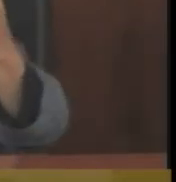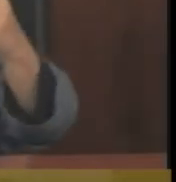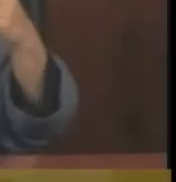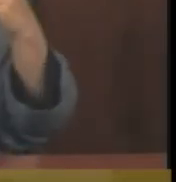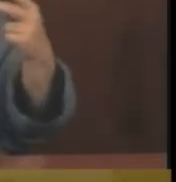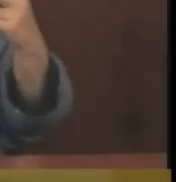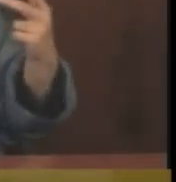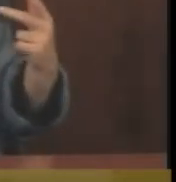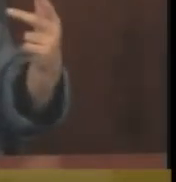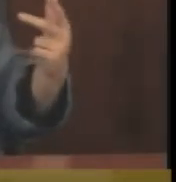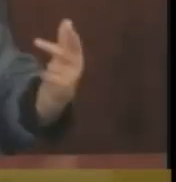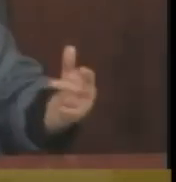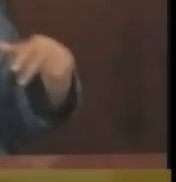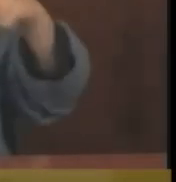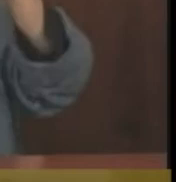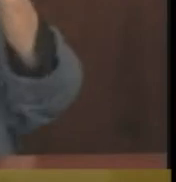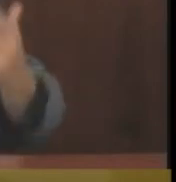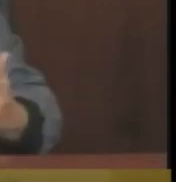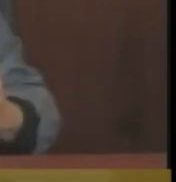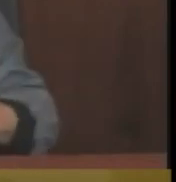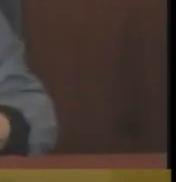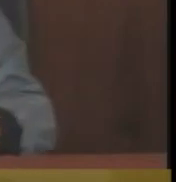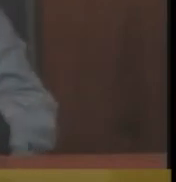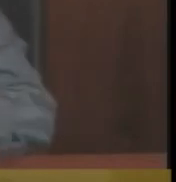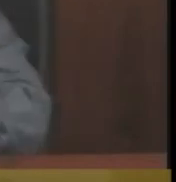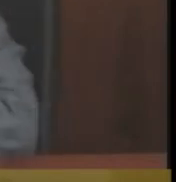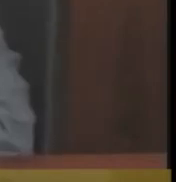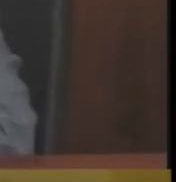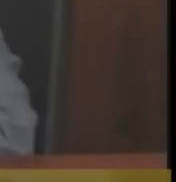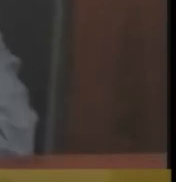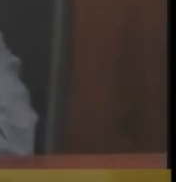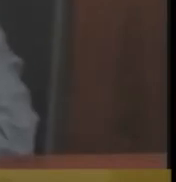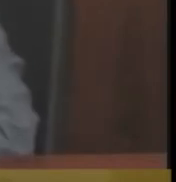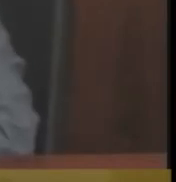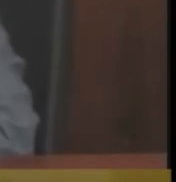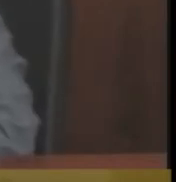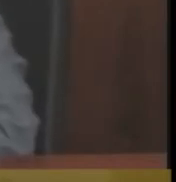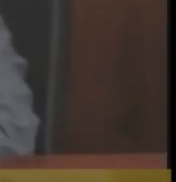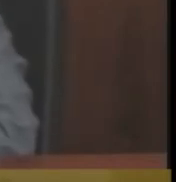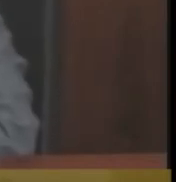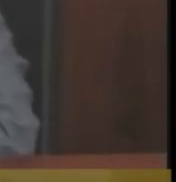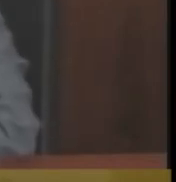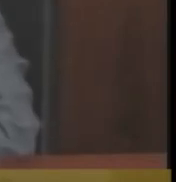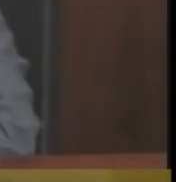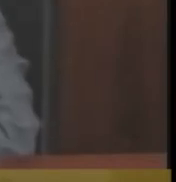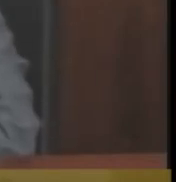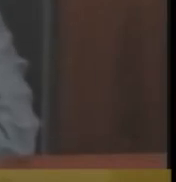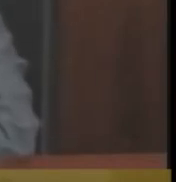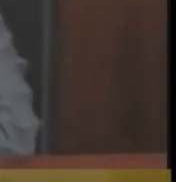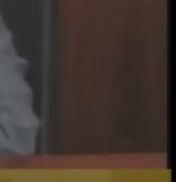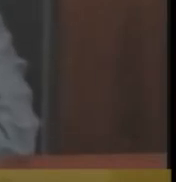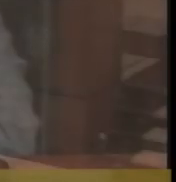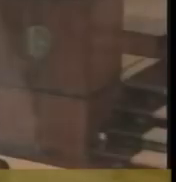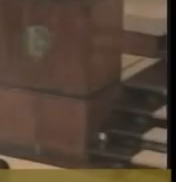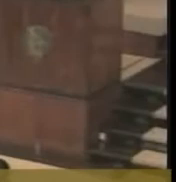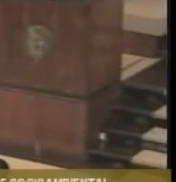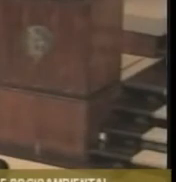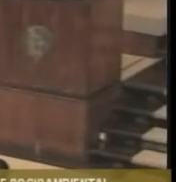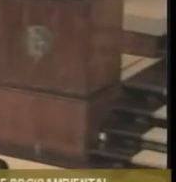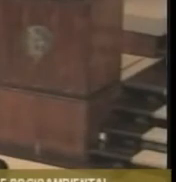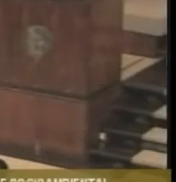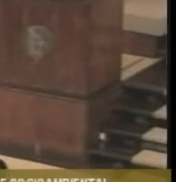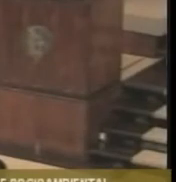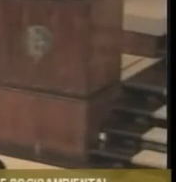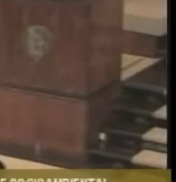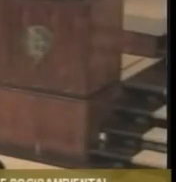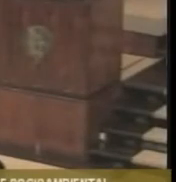Um país que, concretamente, dentro dos seus vários Brasis, busca isso e está construindo isso com a sociedade brasileira de maneira muito firme.